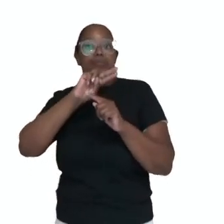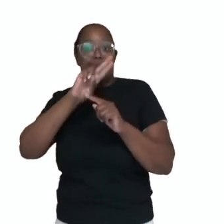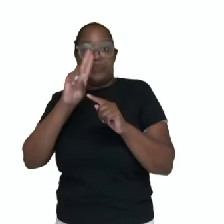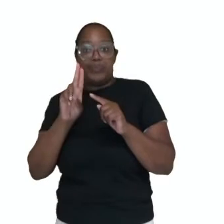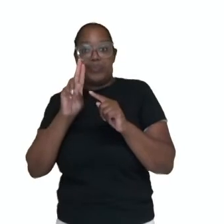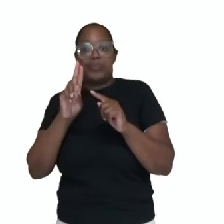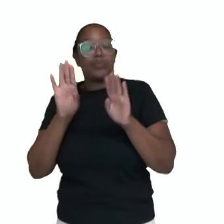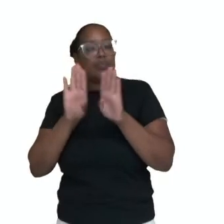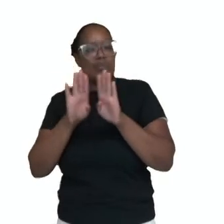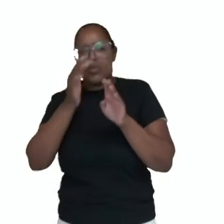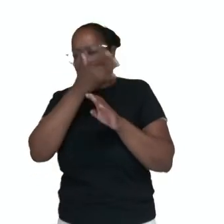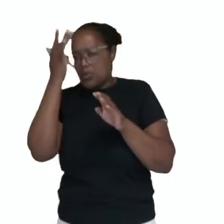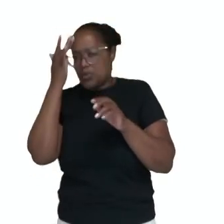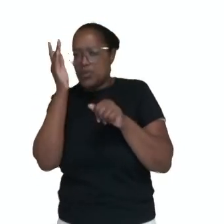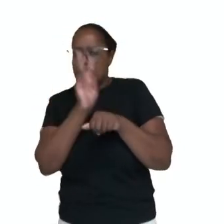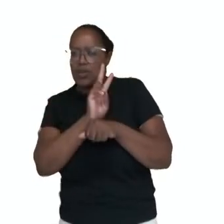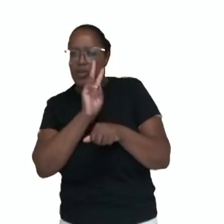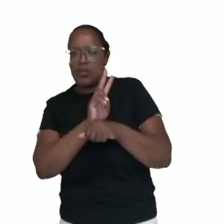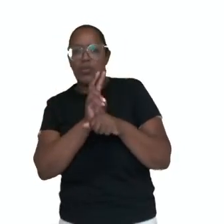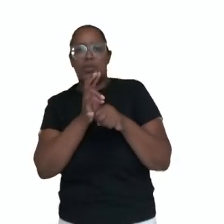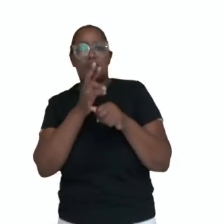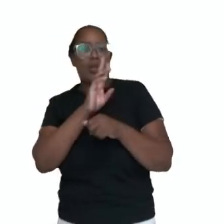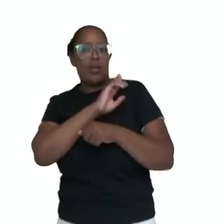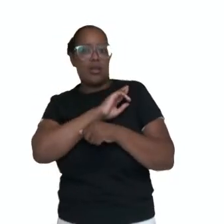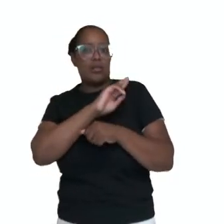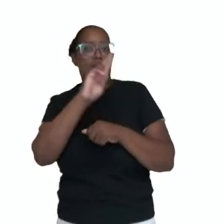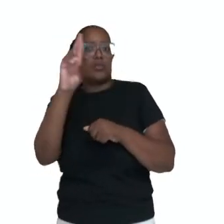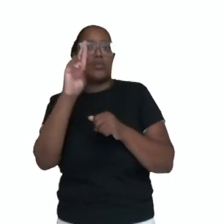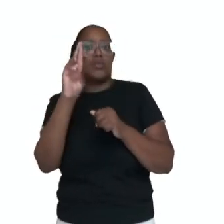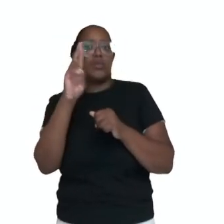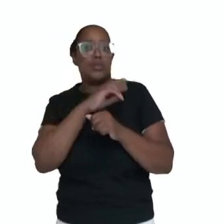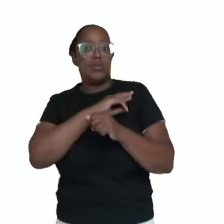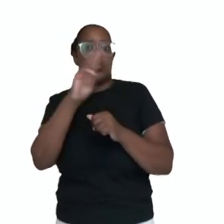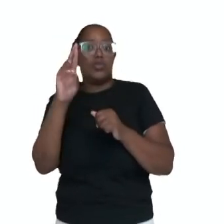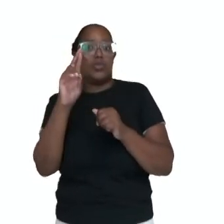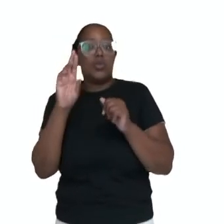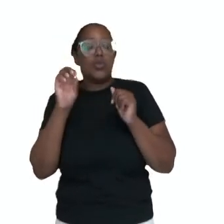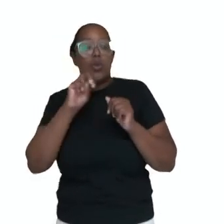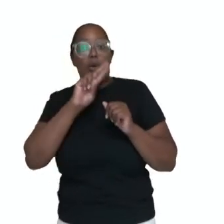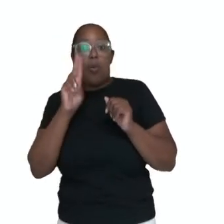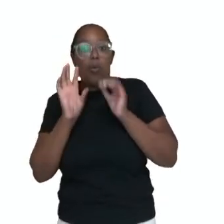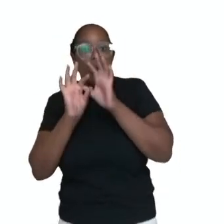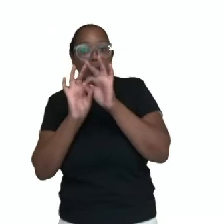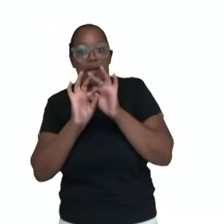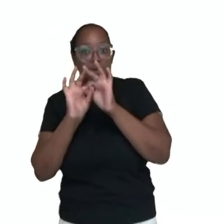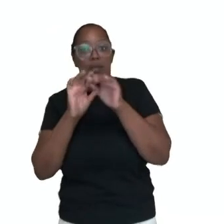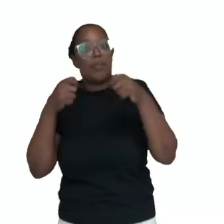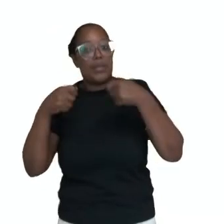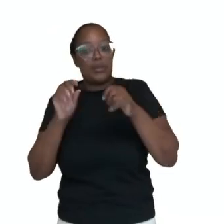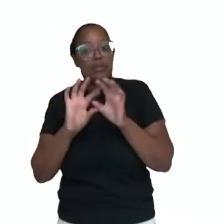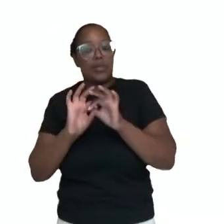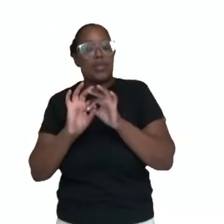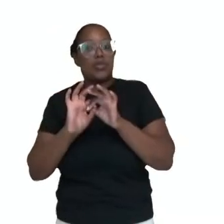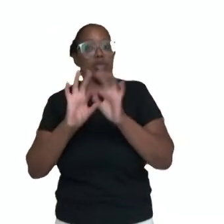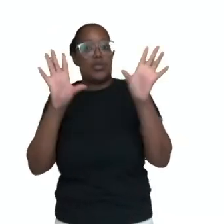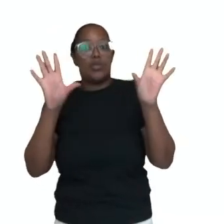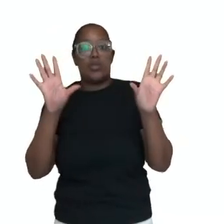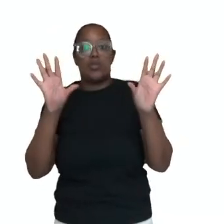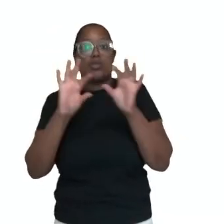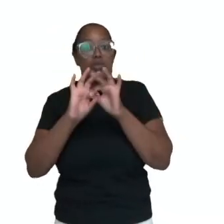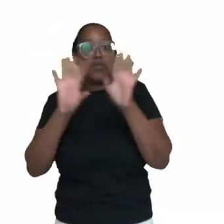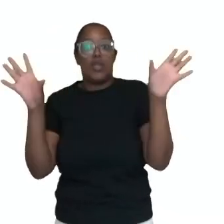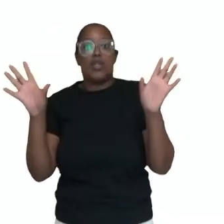seus representantes relações de dependência ou aliança, criar distinções entre brasileiros